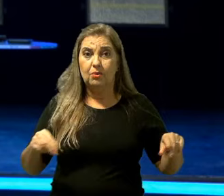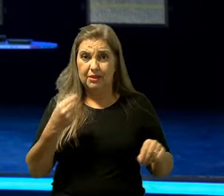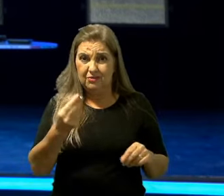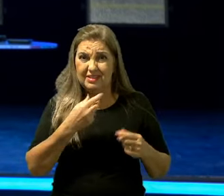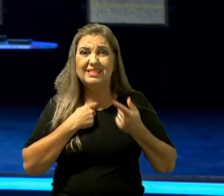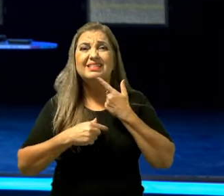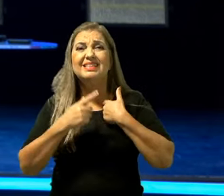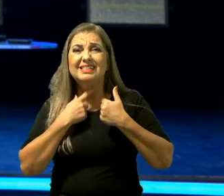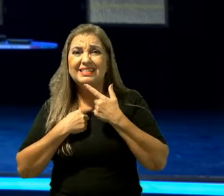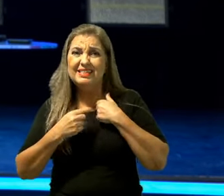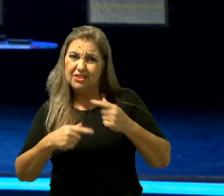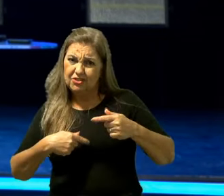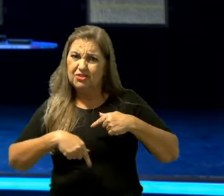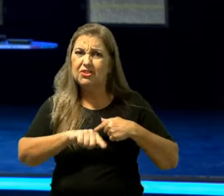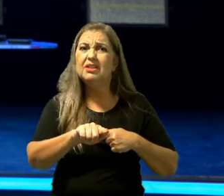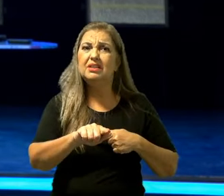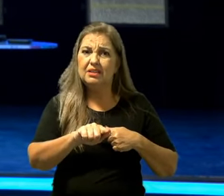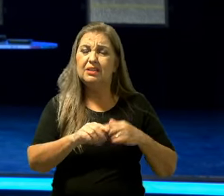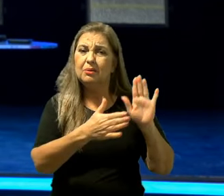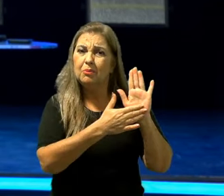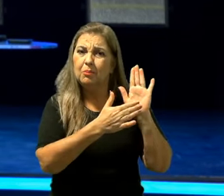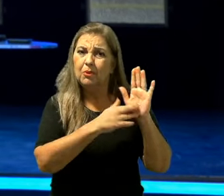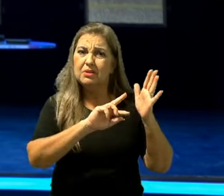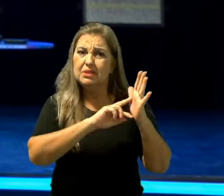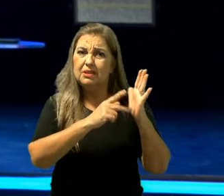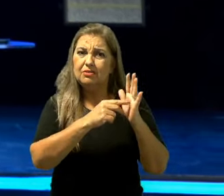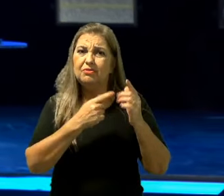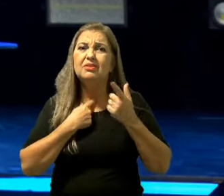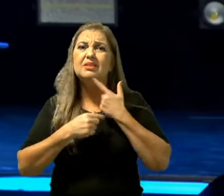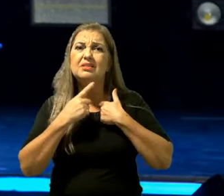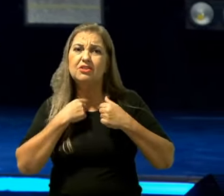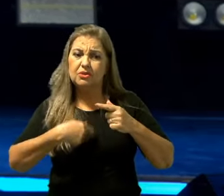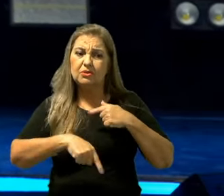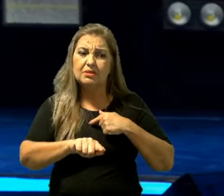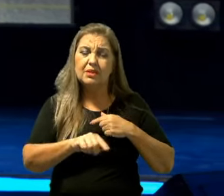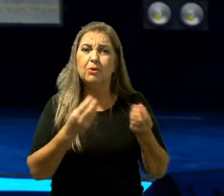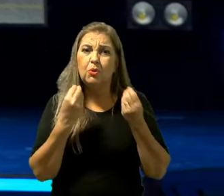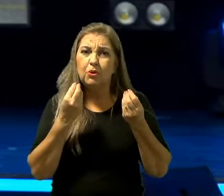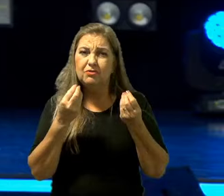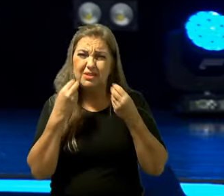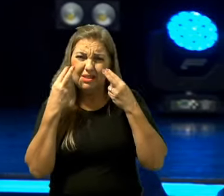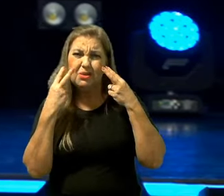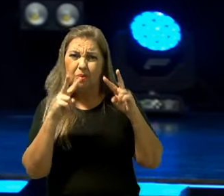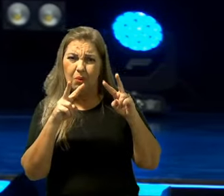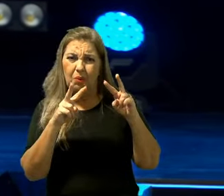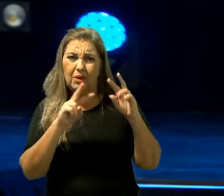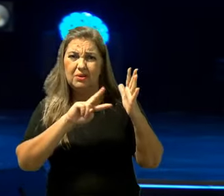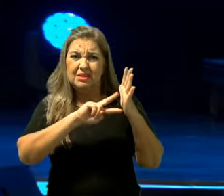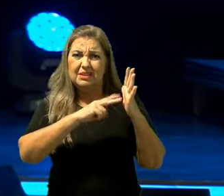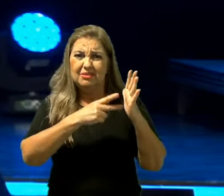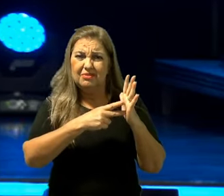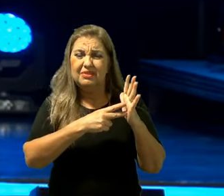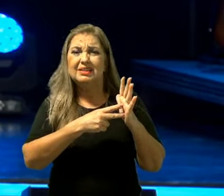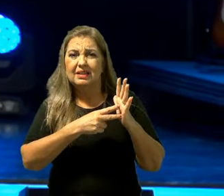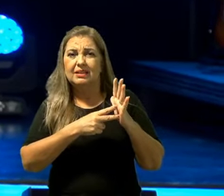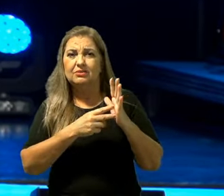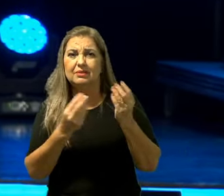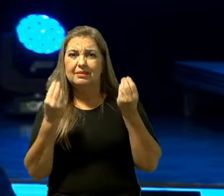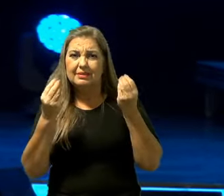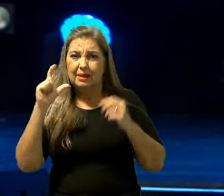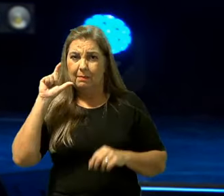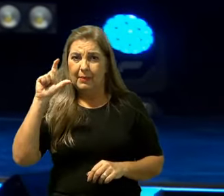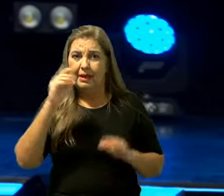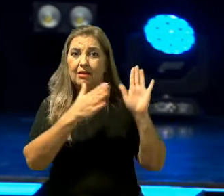deseja alcançar. Mas quando você olha o significado da palavra propósito, quando você olha a etimologia da